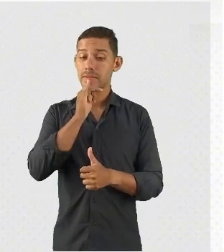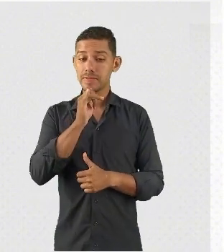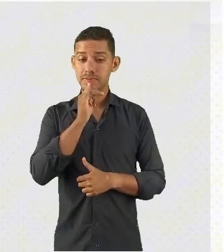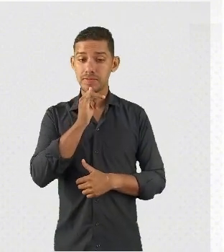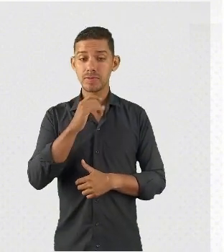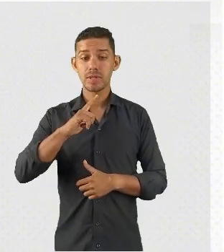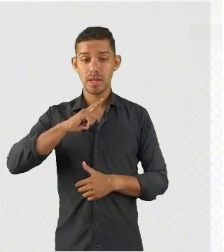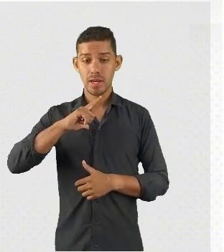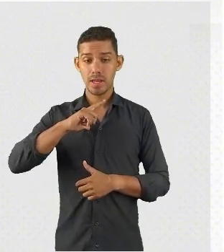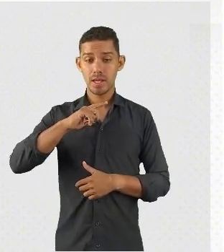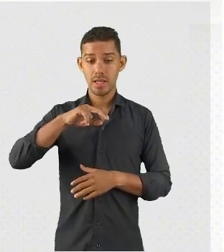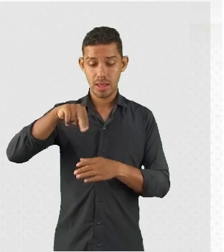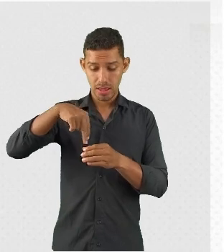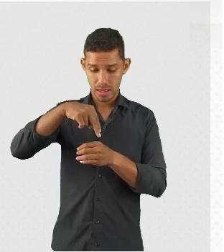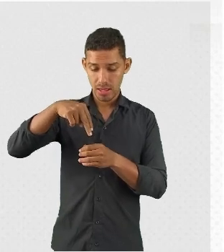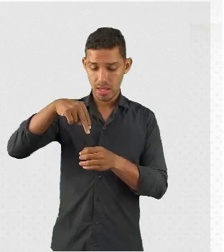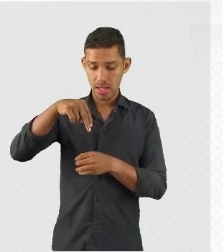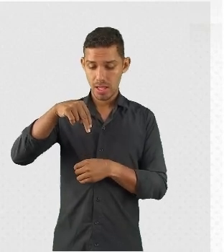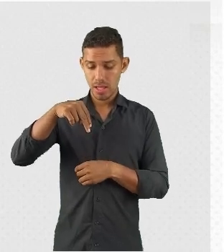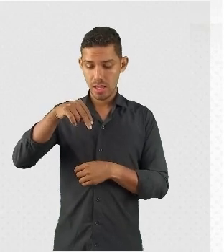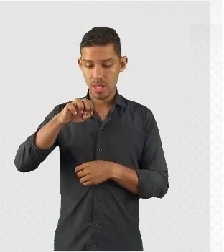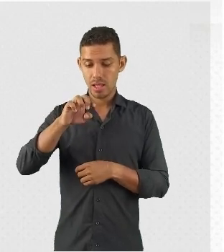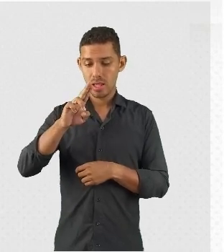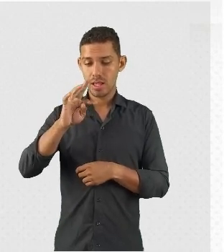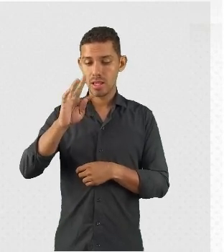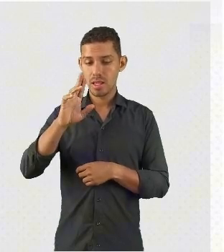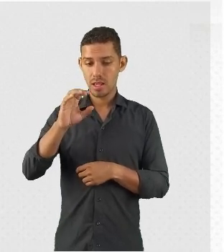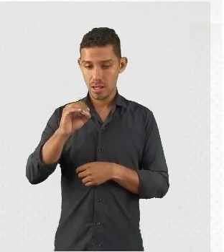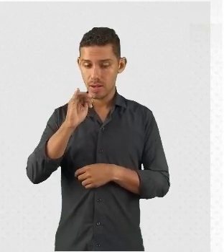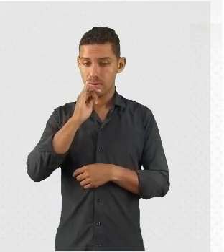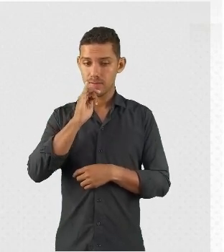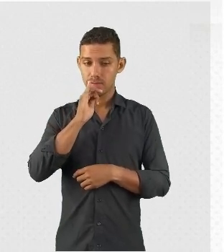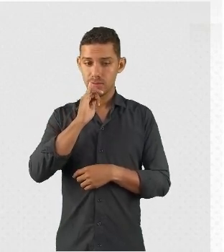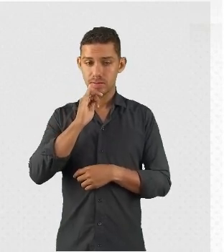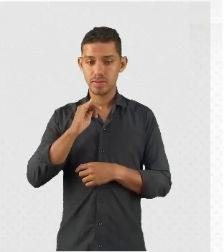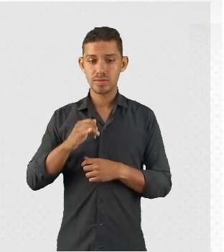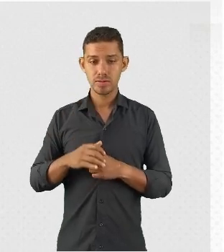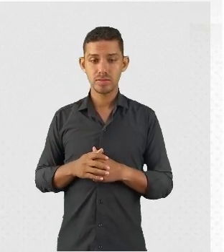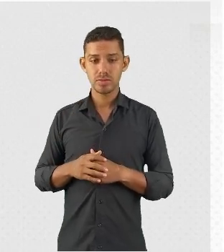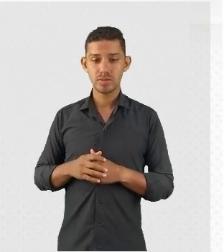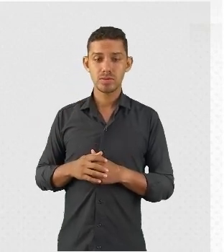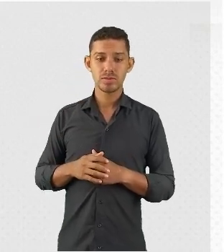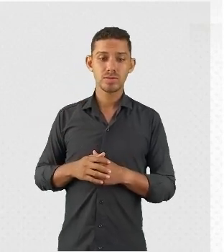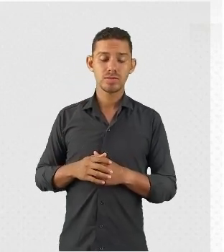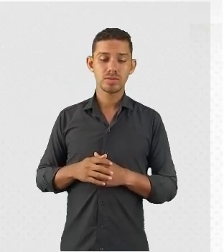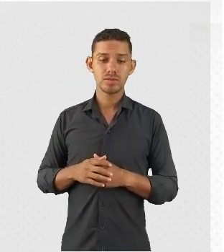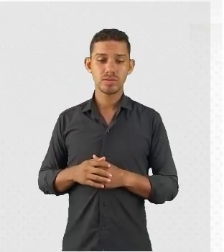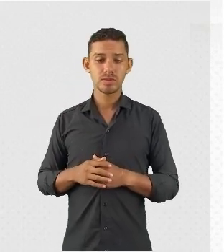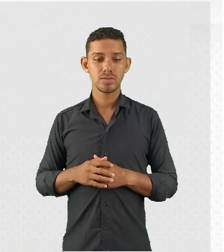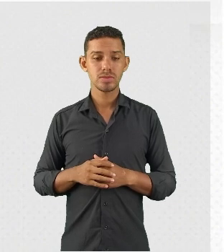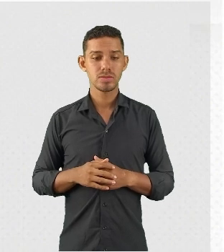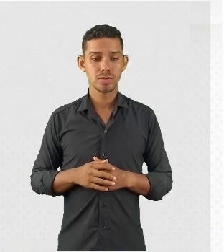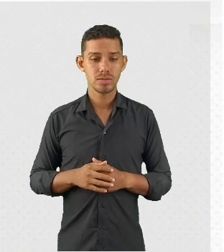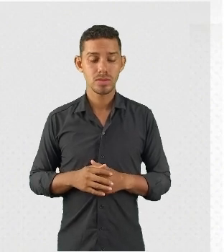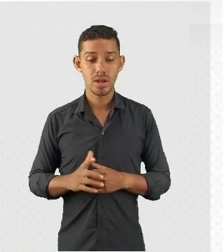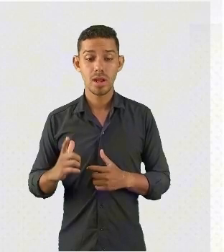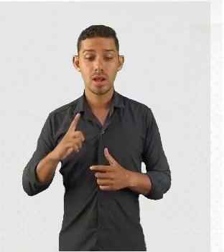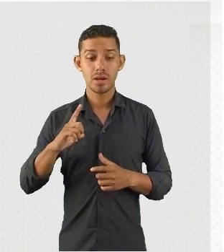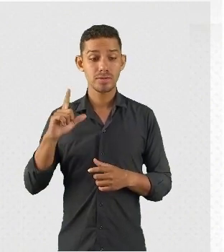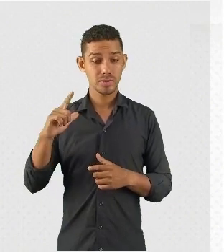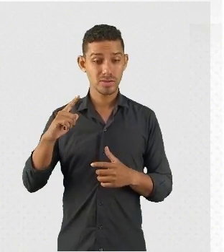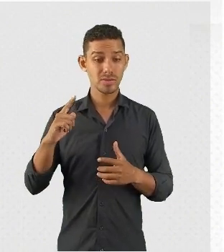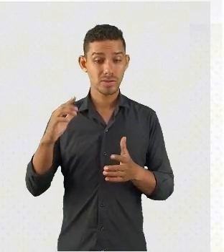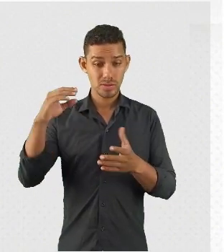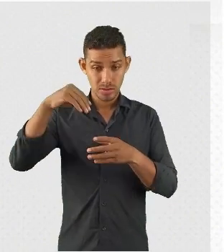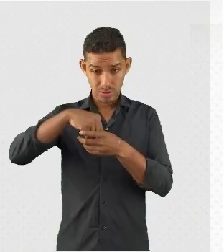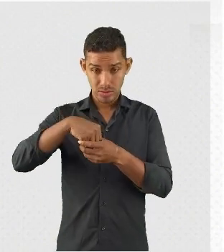ó, e eu tenho esse corpo que está eletrizado negativamente. Aí, quando fizer o